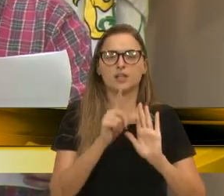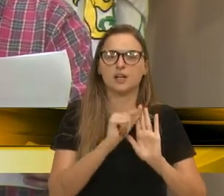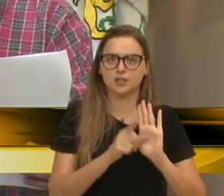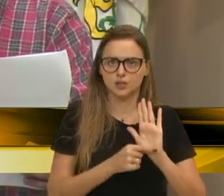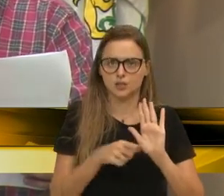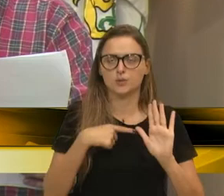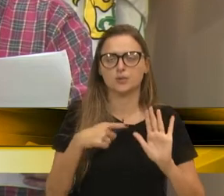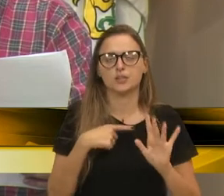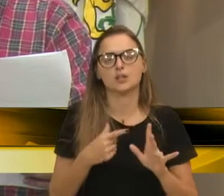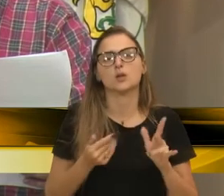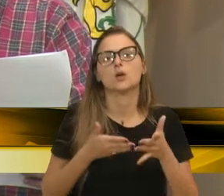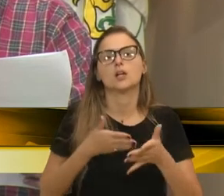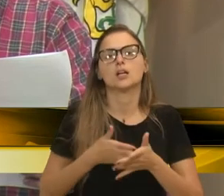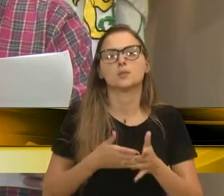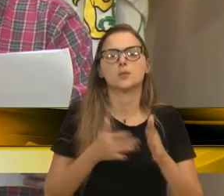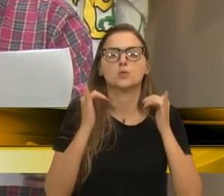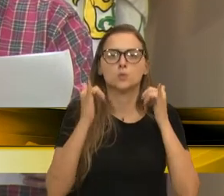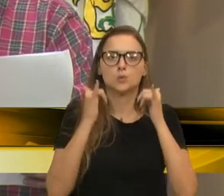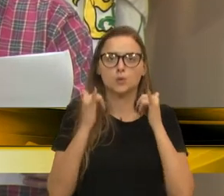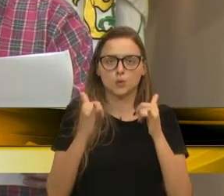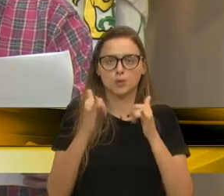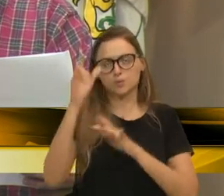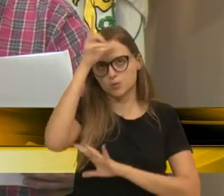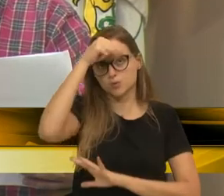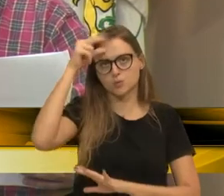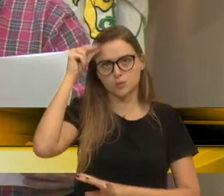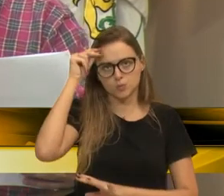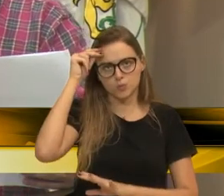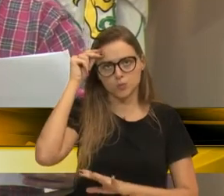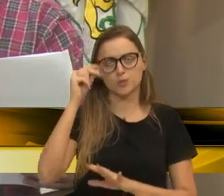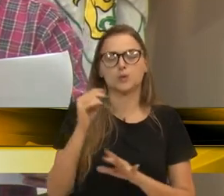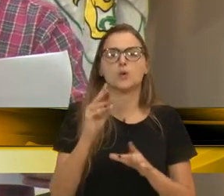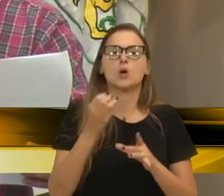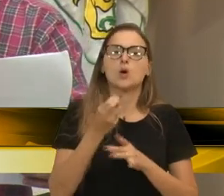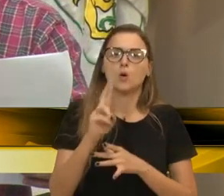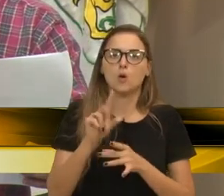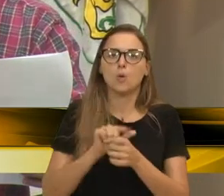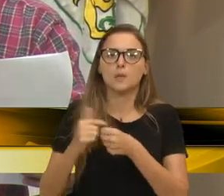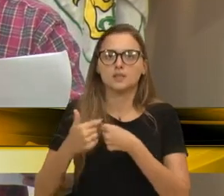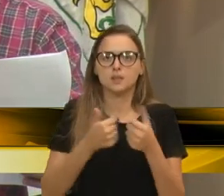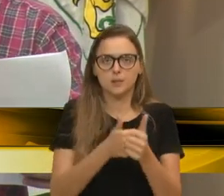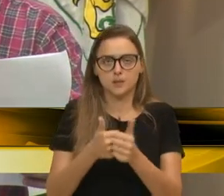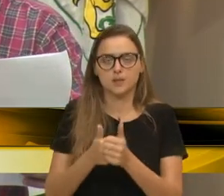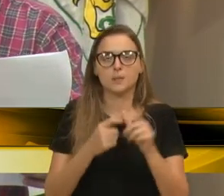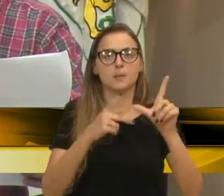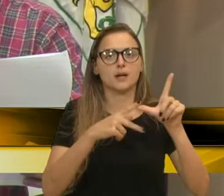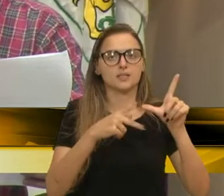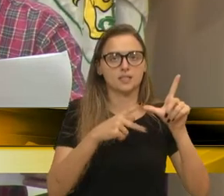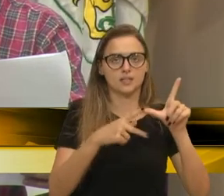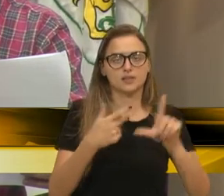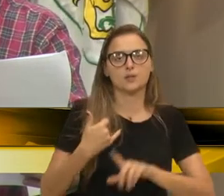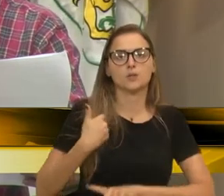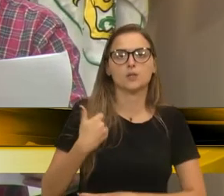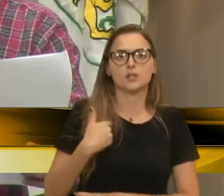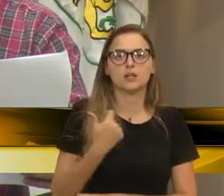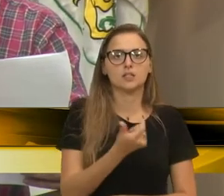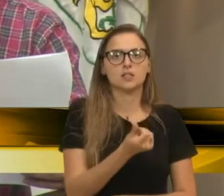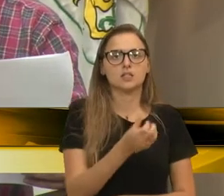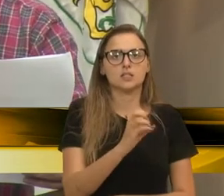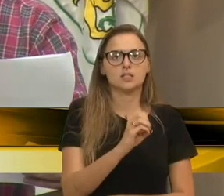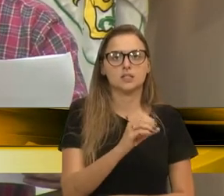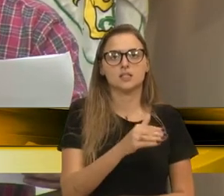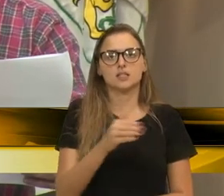qualquer restrição para o transporte coletivo urbano e intramunicipal, passe livre aos idosos com idade entre